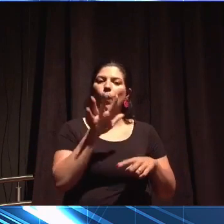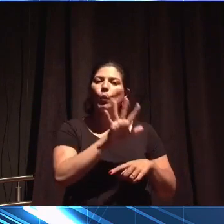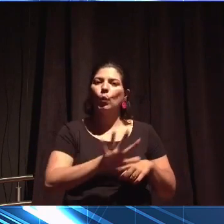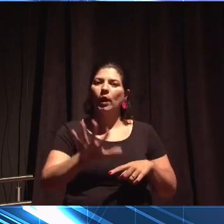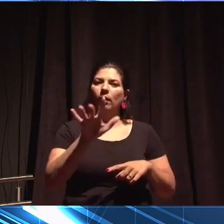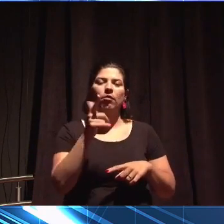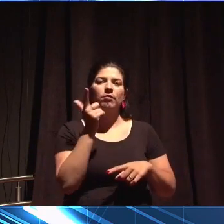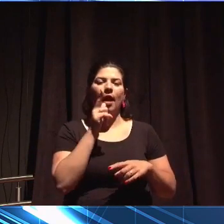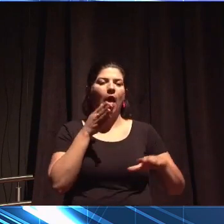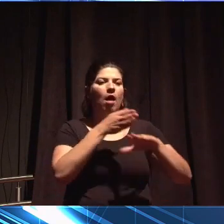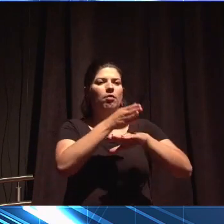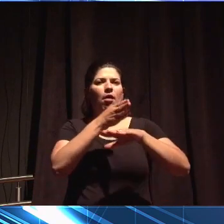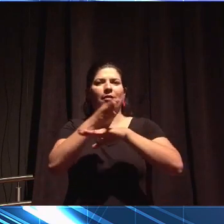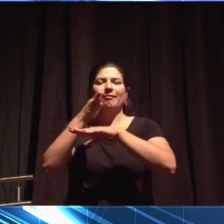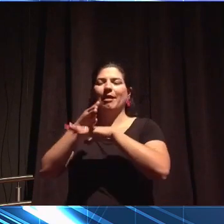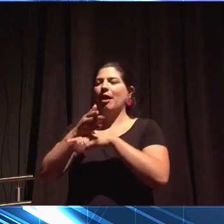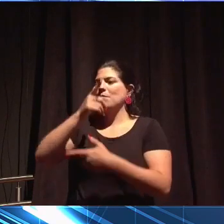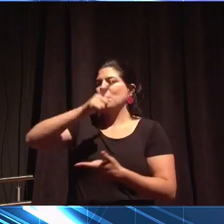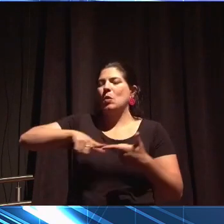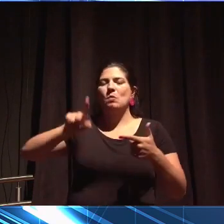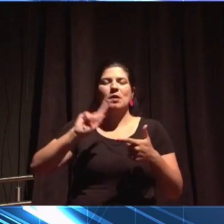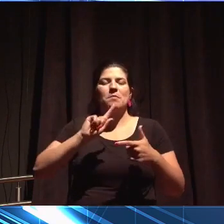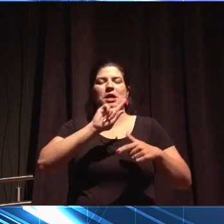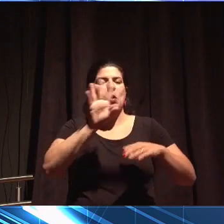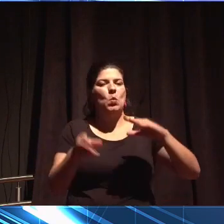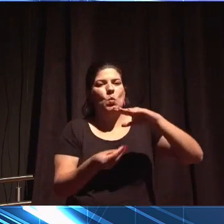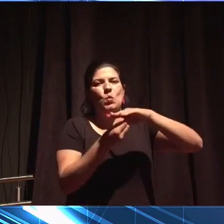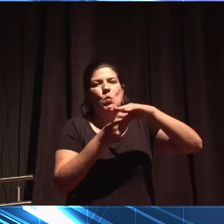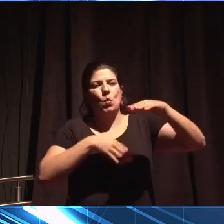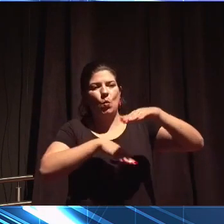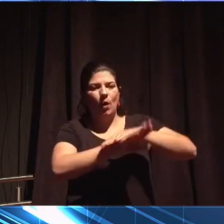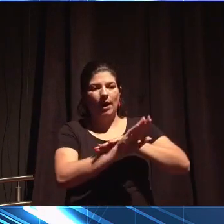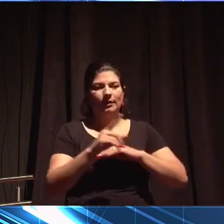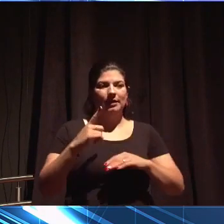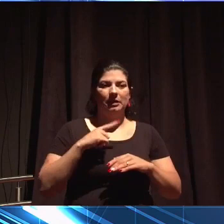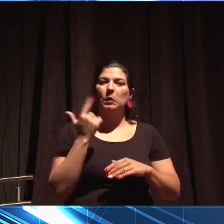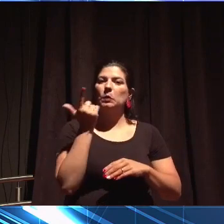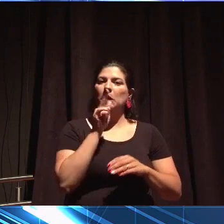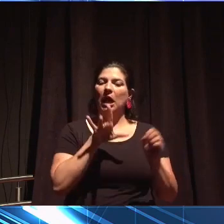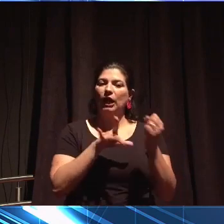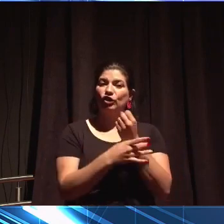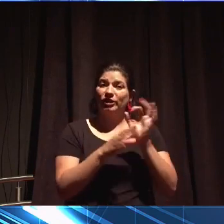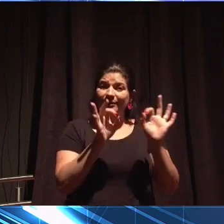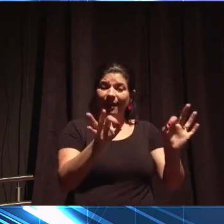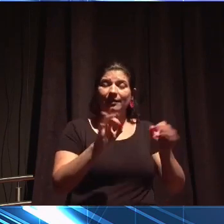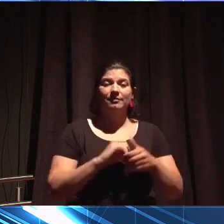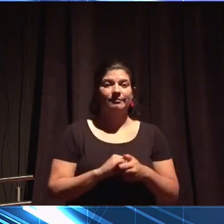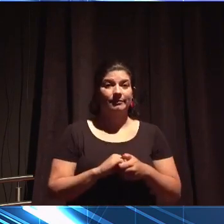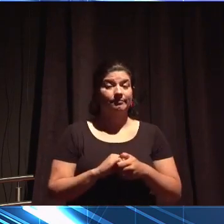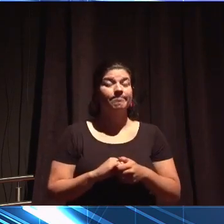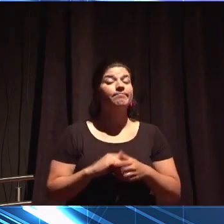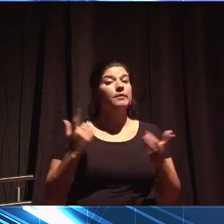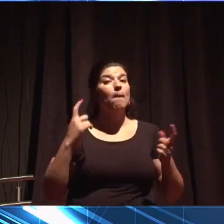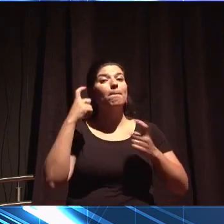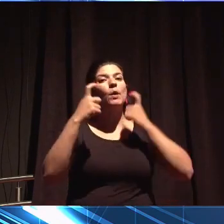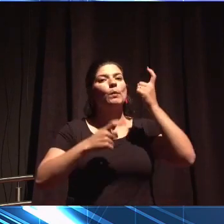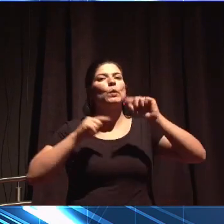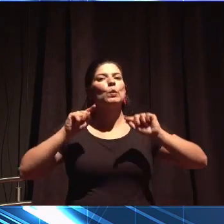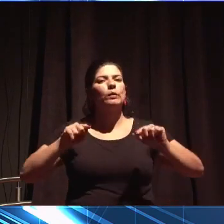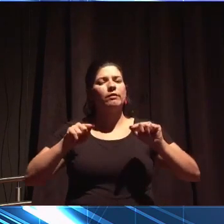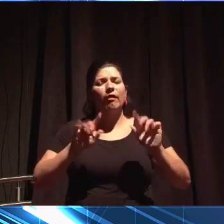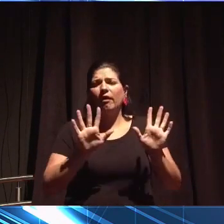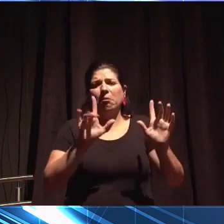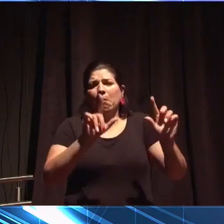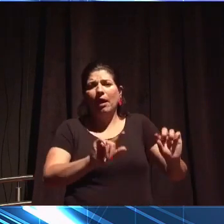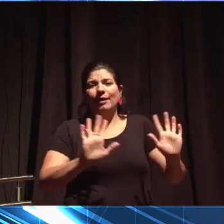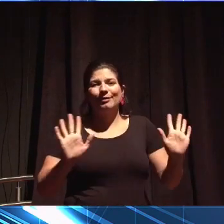sai logando tudo, não tem problema, você só armazena, a infra está ali garantida. Então, a preocupação é um pouco